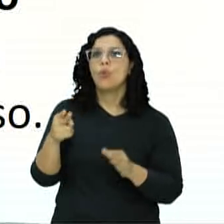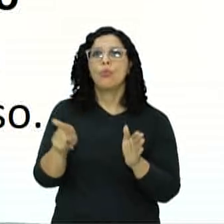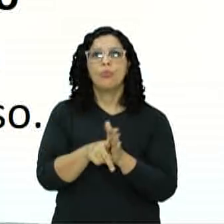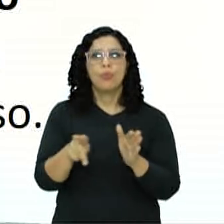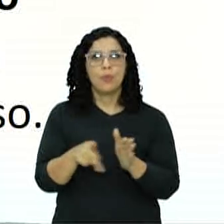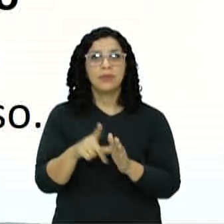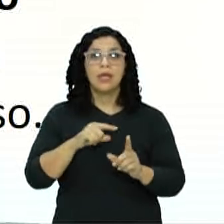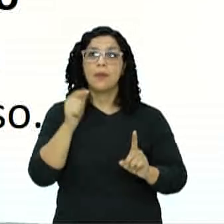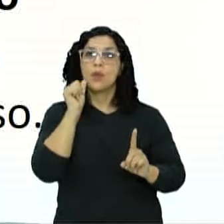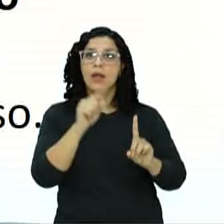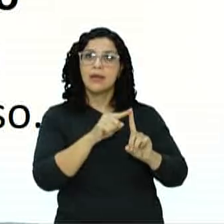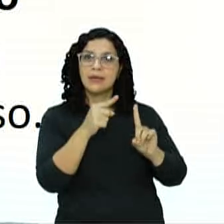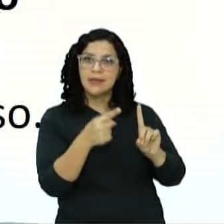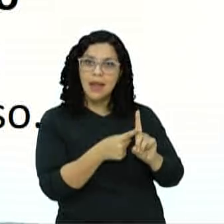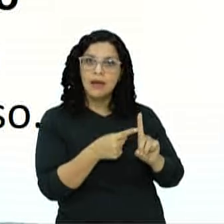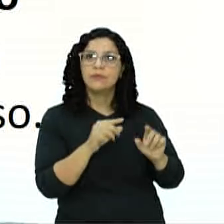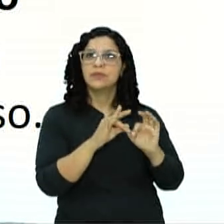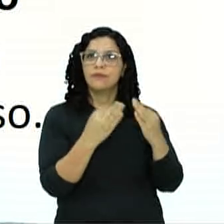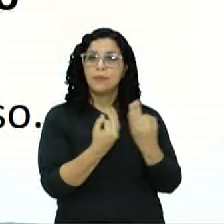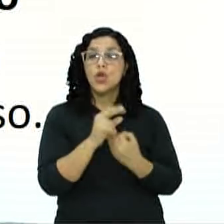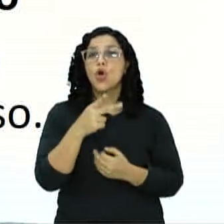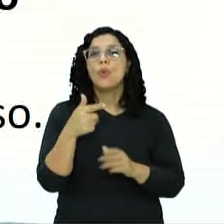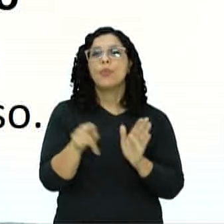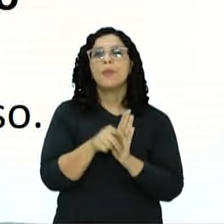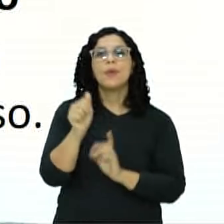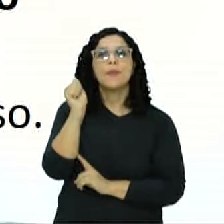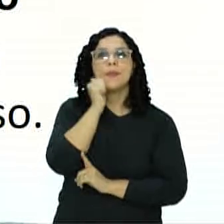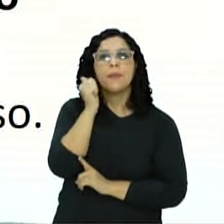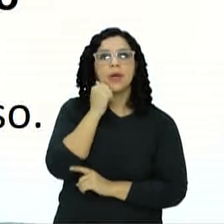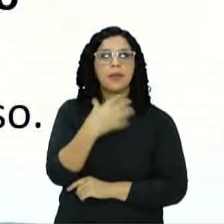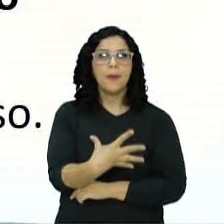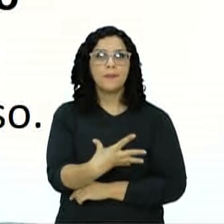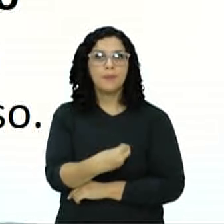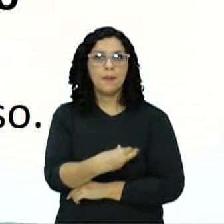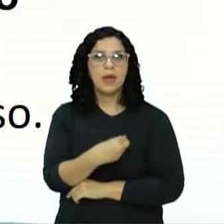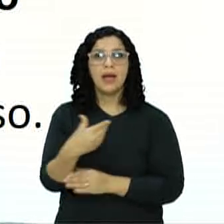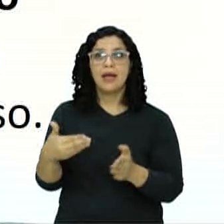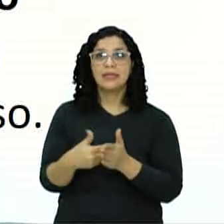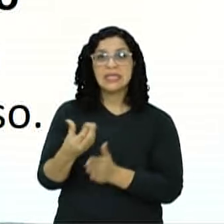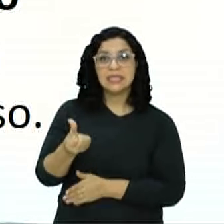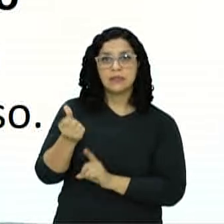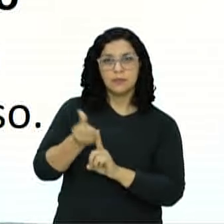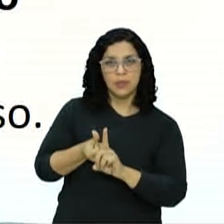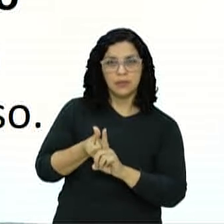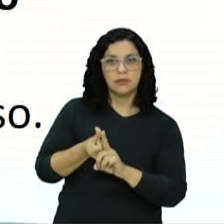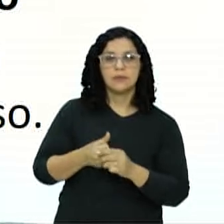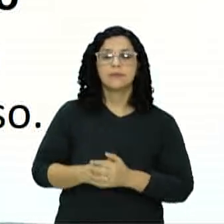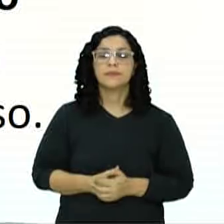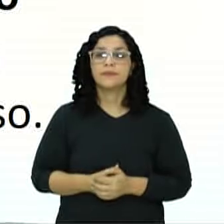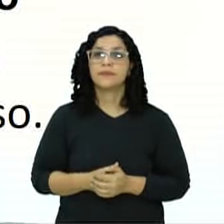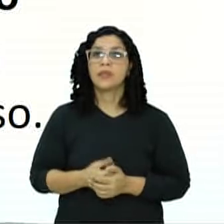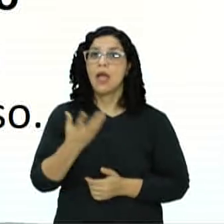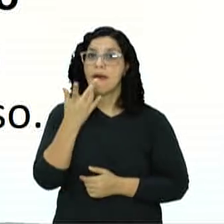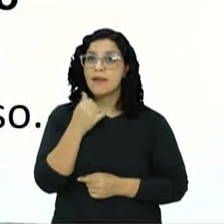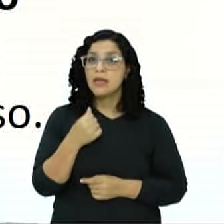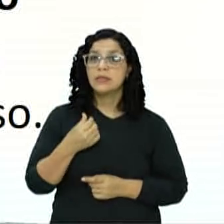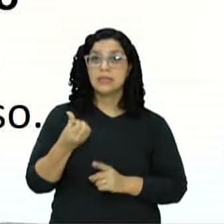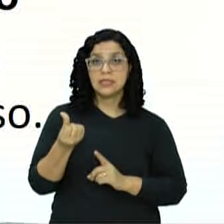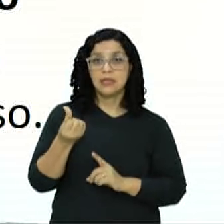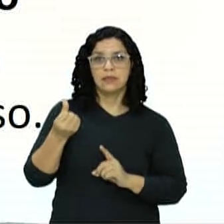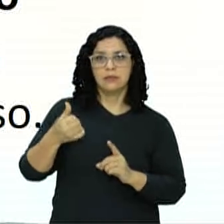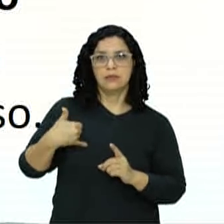com gestantes na família, ou mães em período de amamentação de até 6 meses. Crianças de até 6